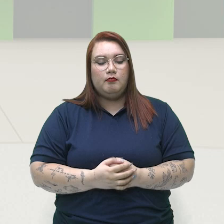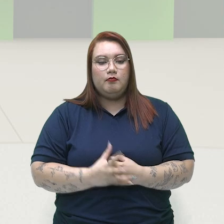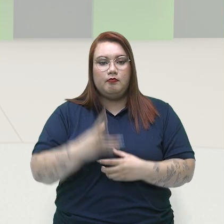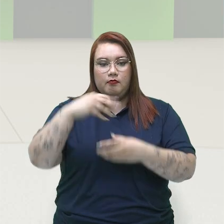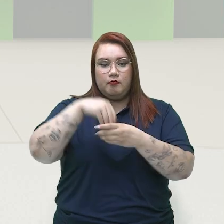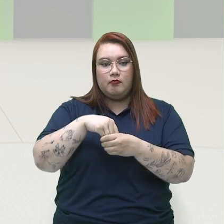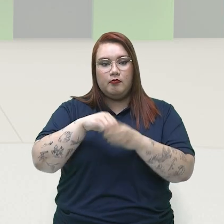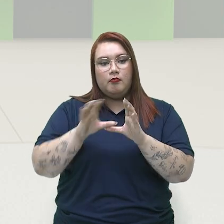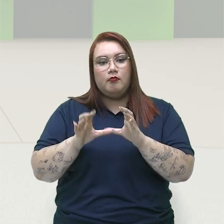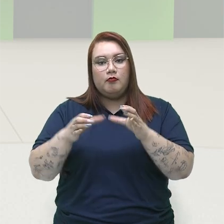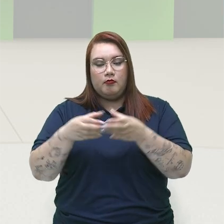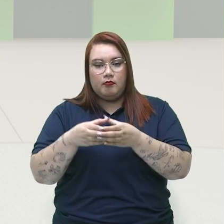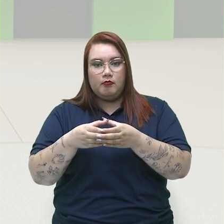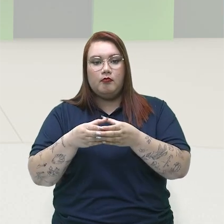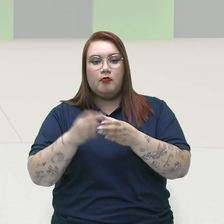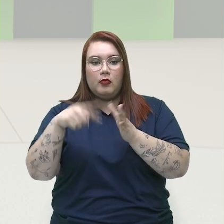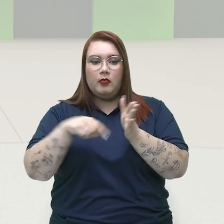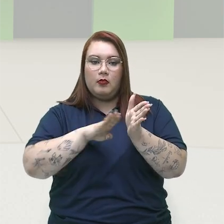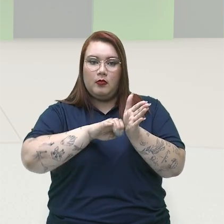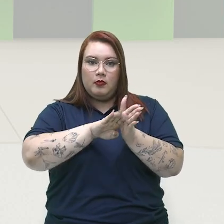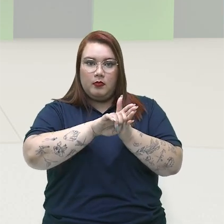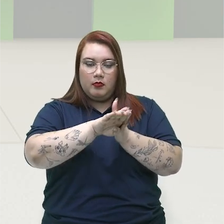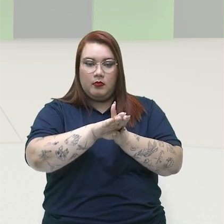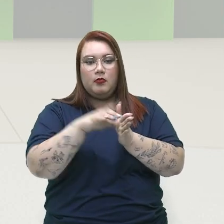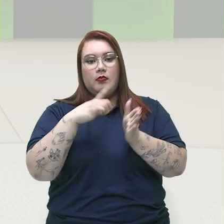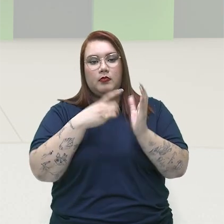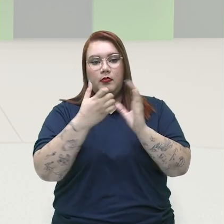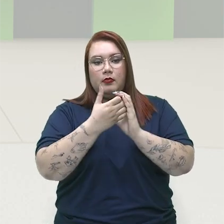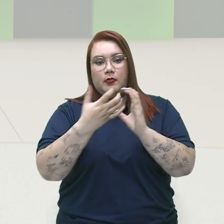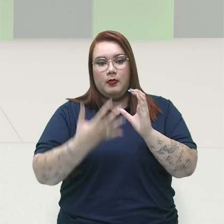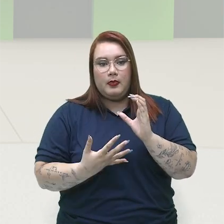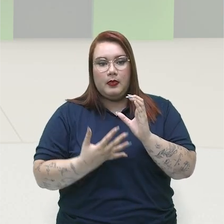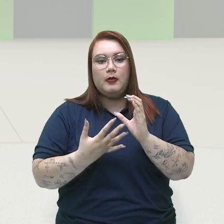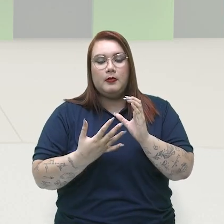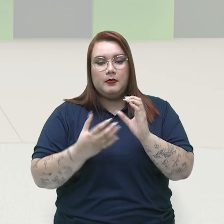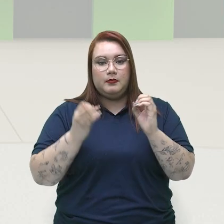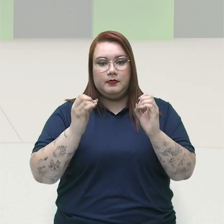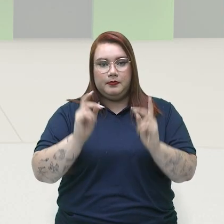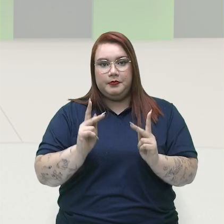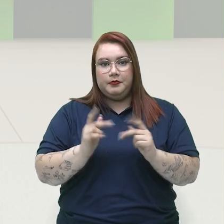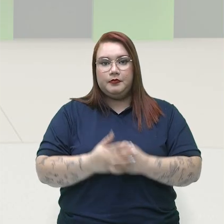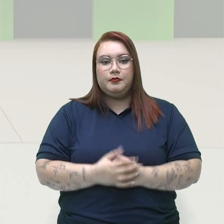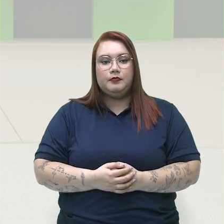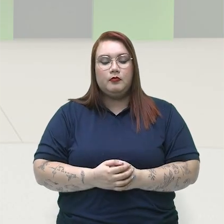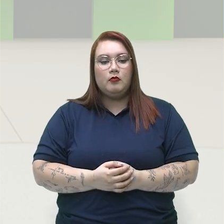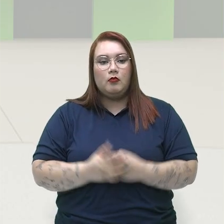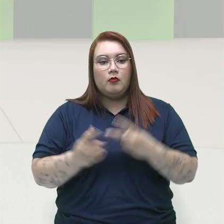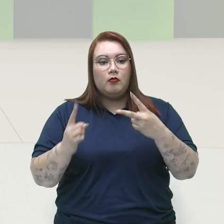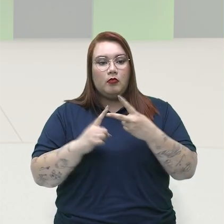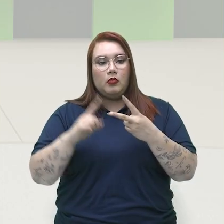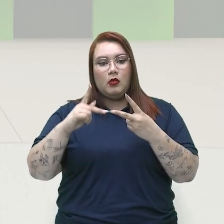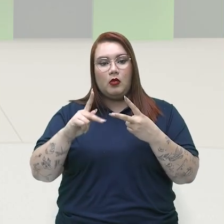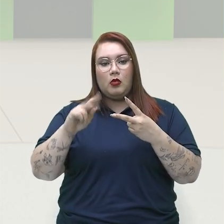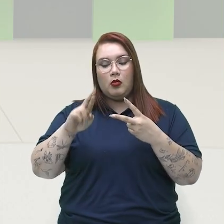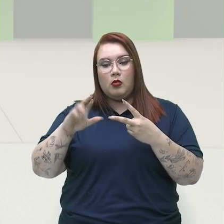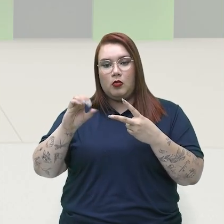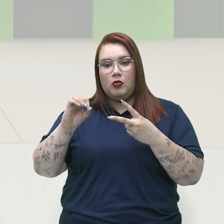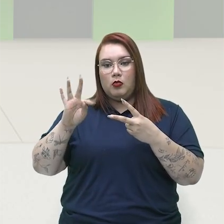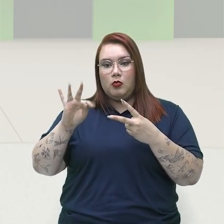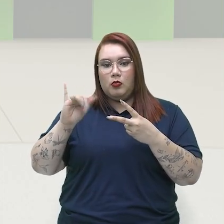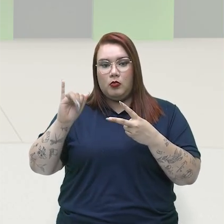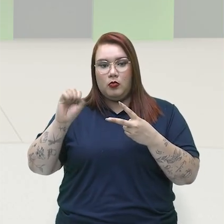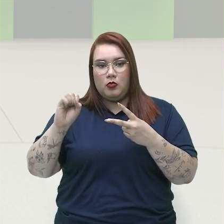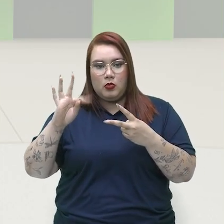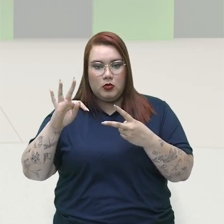desse grupo do reino Monera são as bactérias, que têm essas características, procariontes e unicelulares. No protista, são